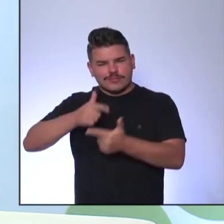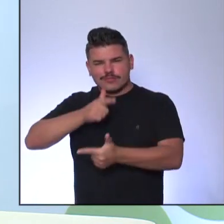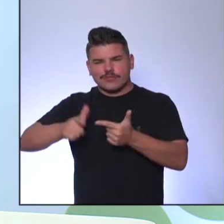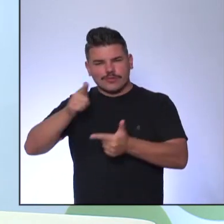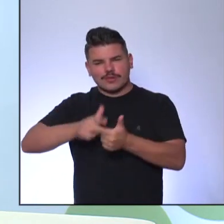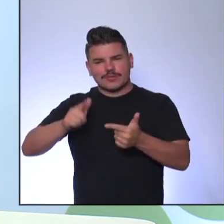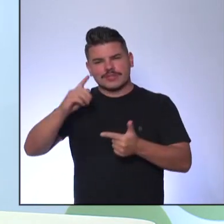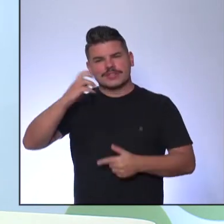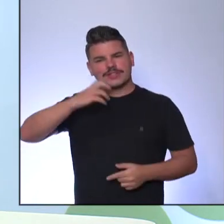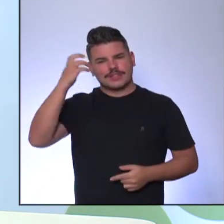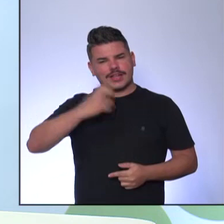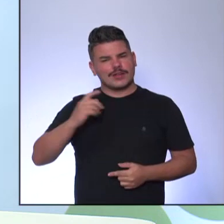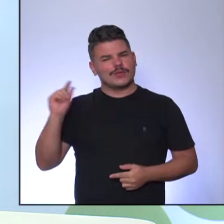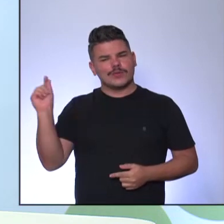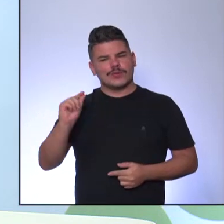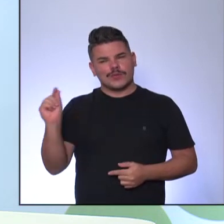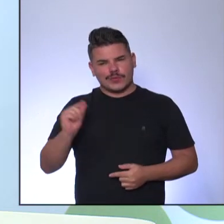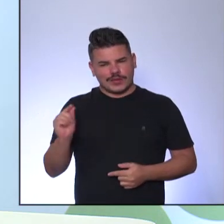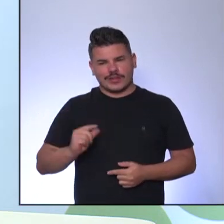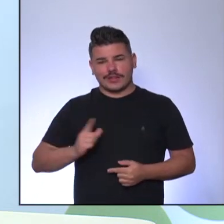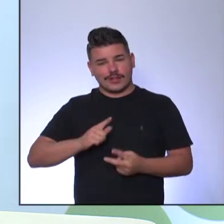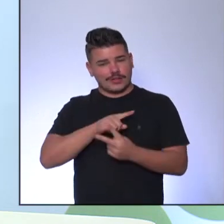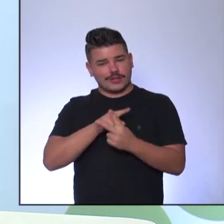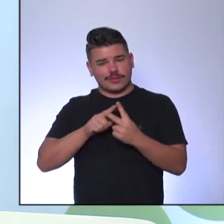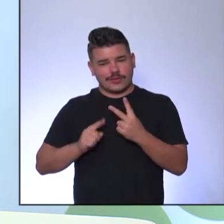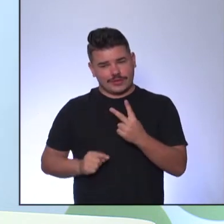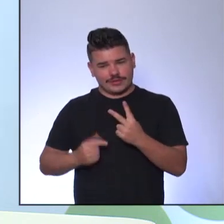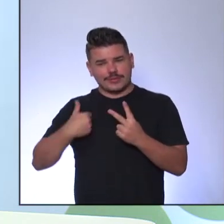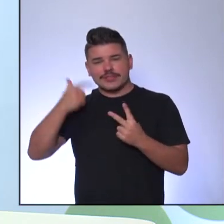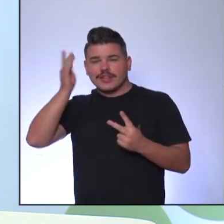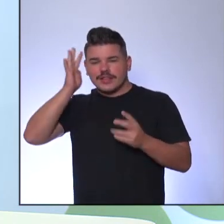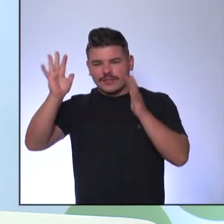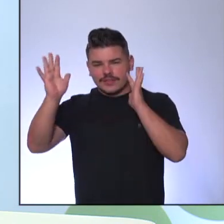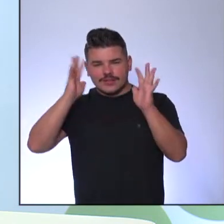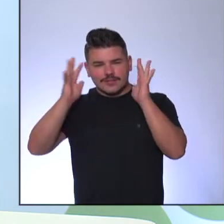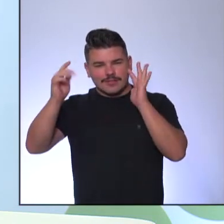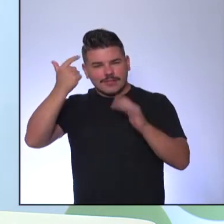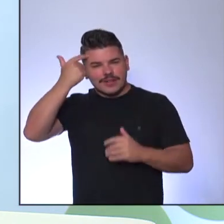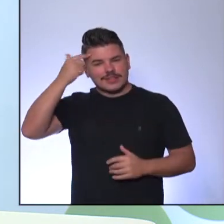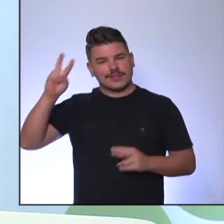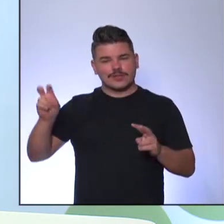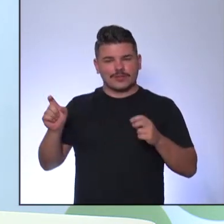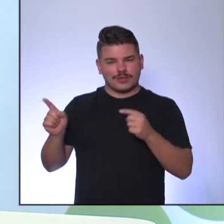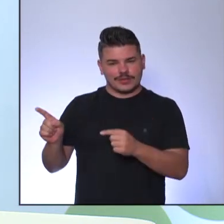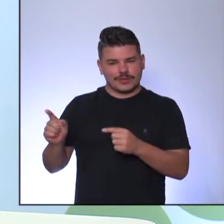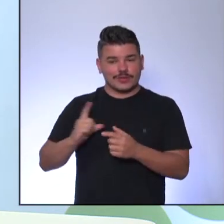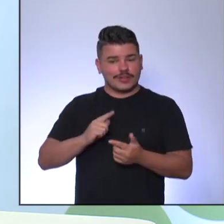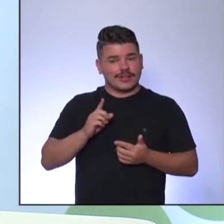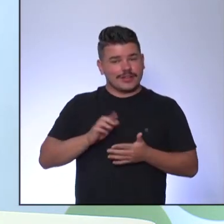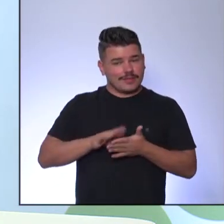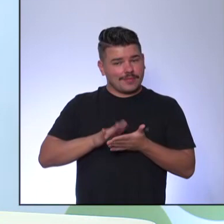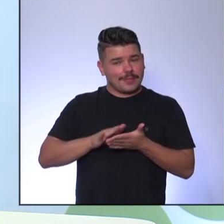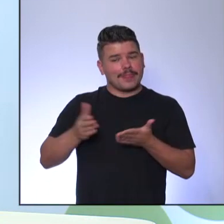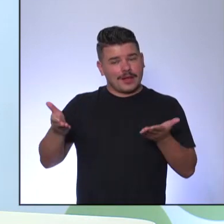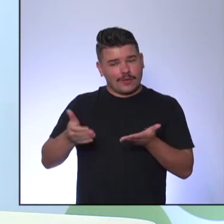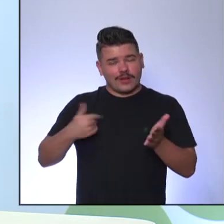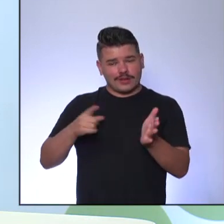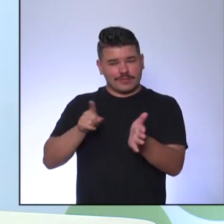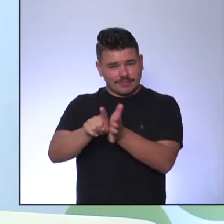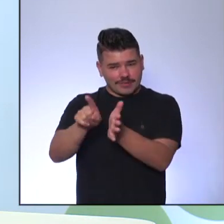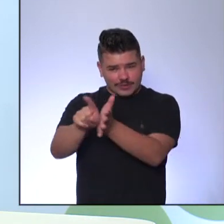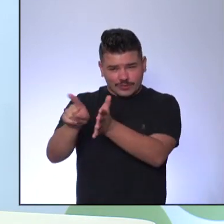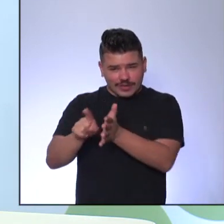isso? São duas questões para que a gente possa refletir. Essas questões, elas vão ser abertas aí